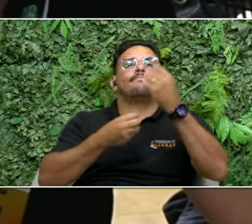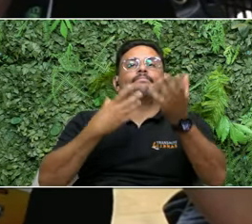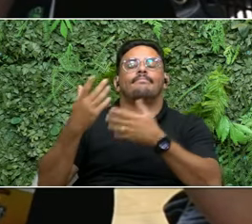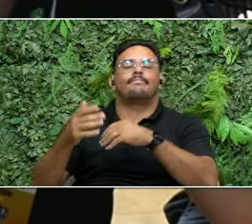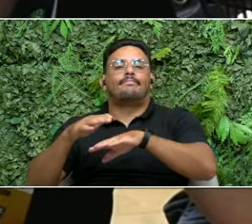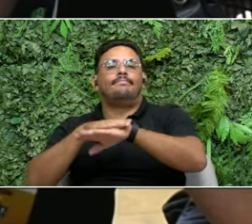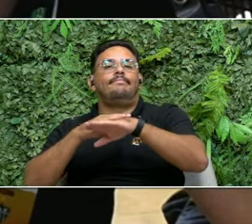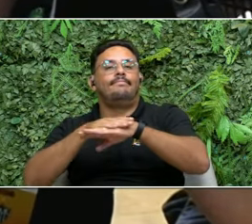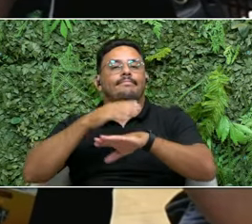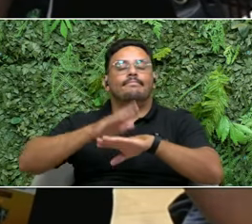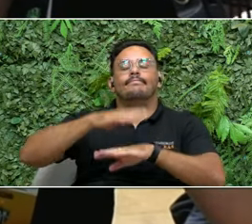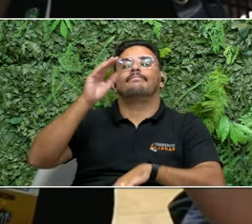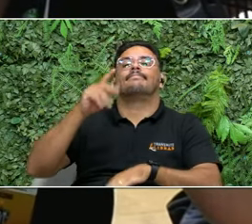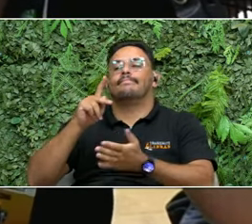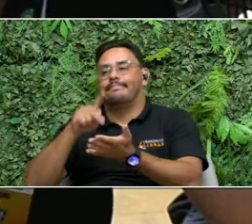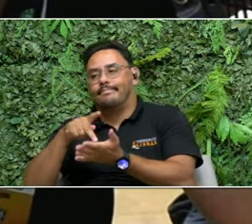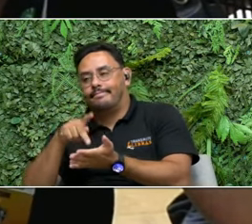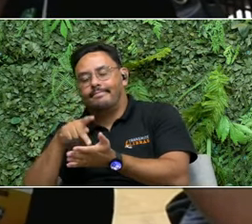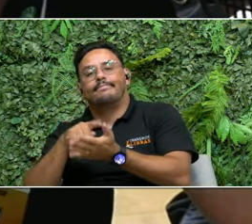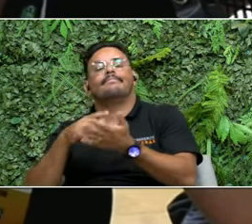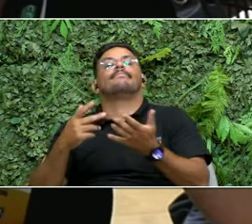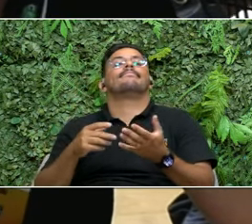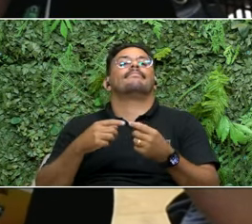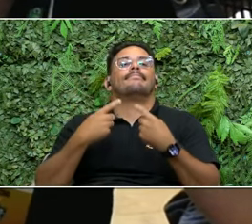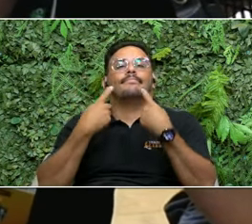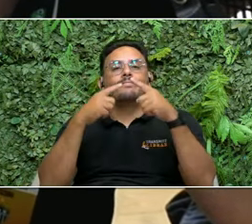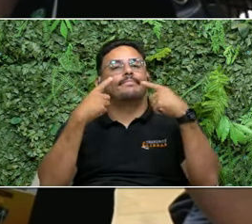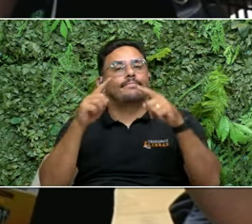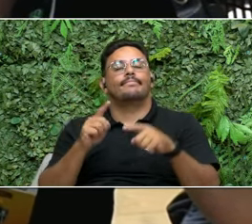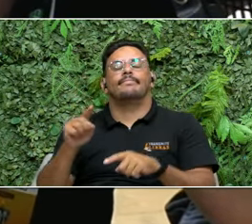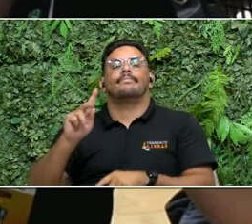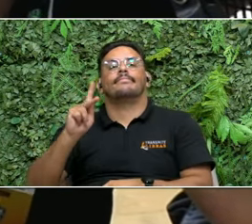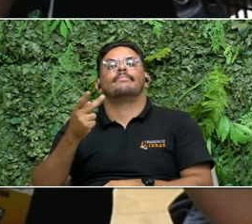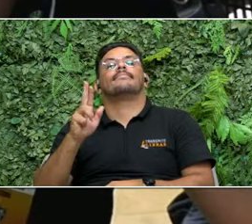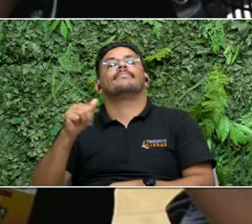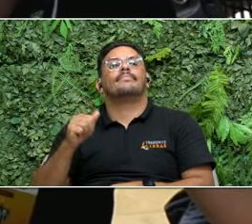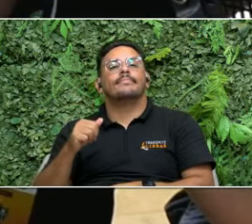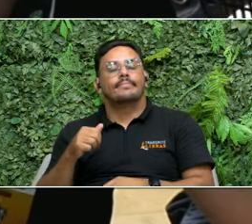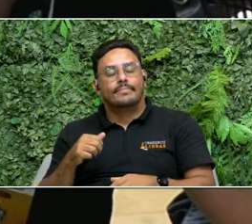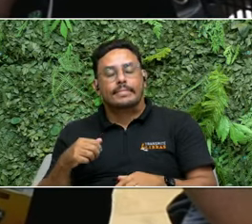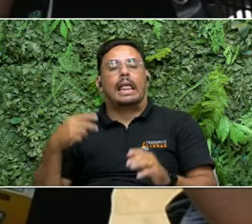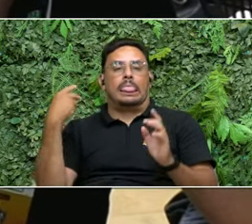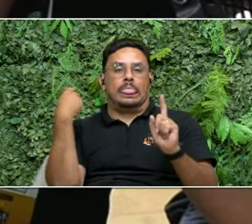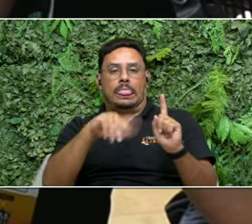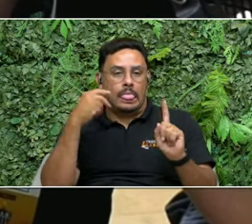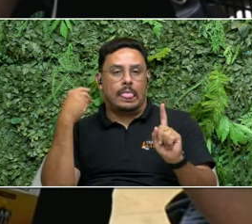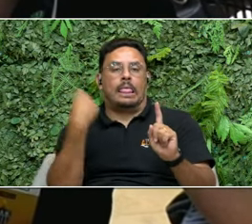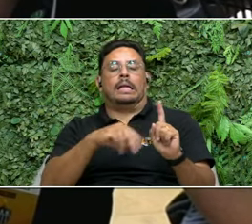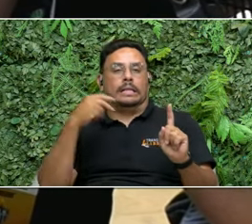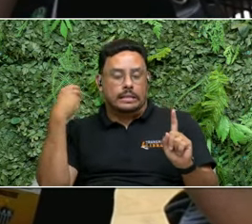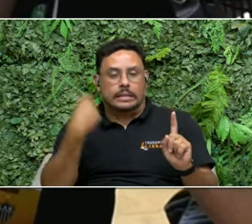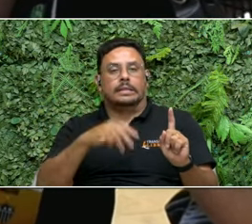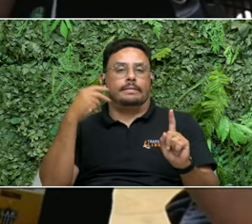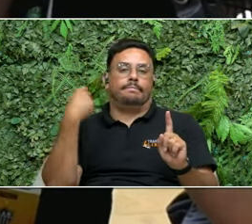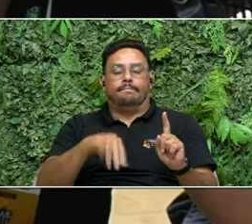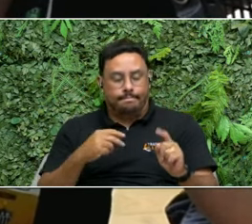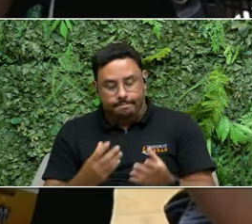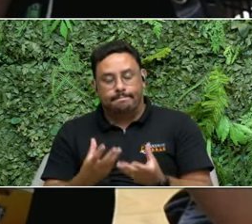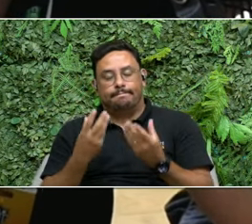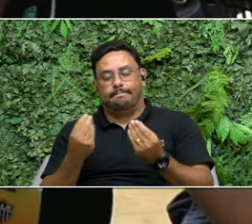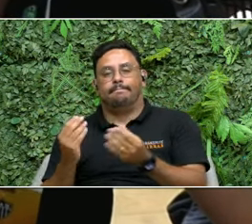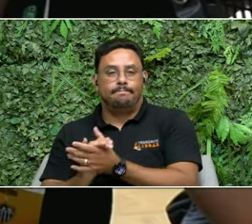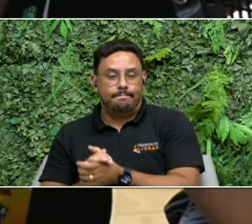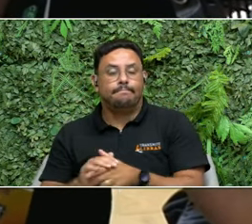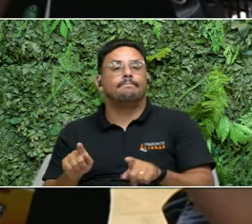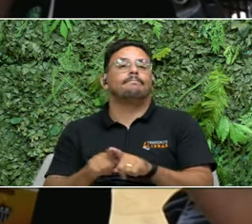tava conversando demais é verdade o hul reclamou muito mas cara o hul apanhou PR caramba mas apanhou muito e e e